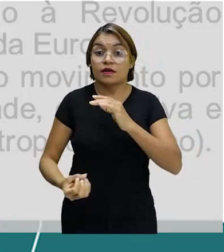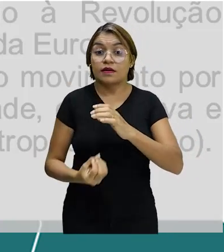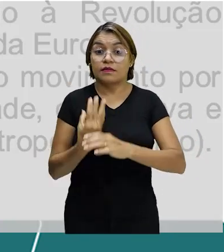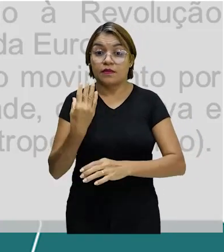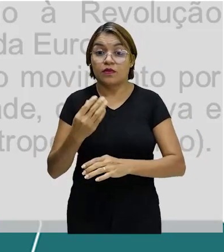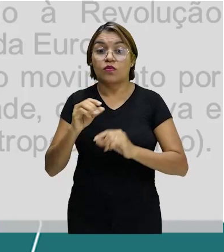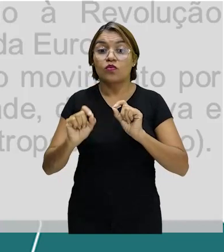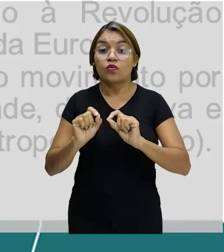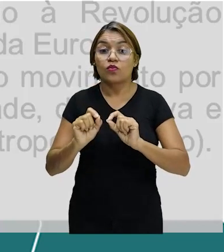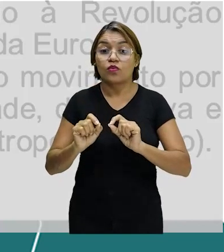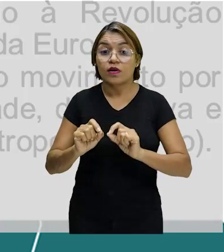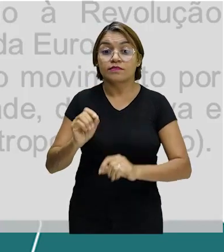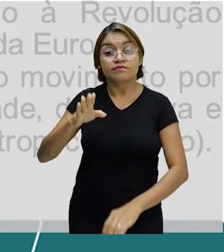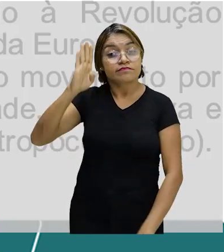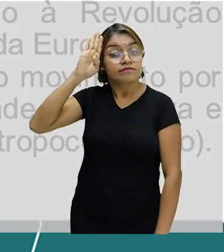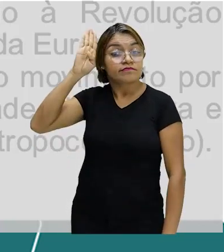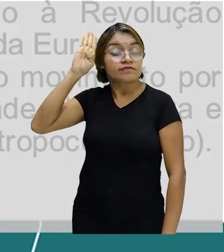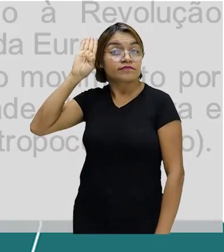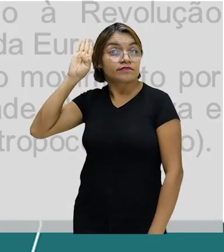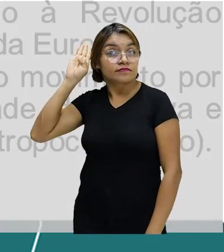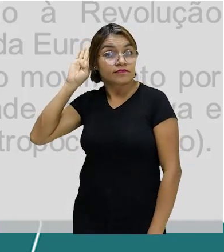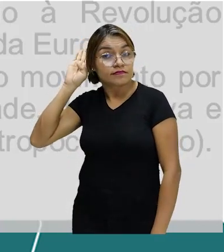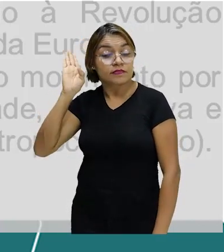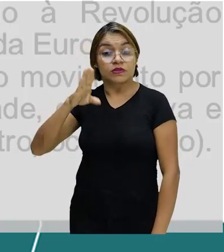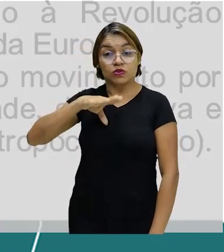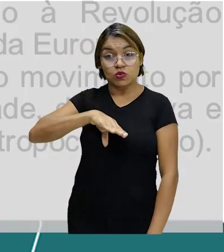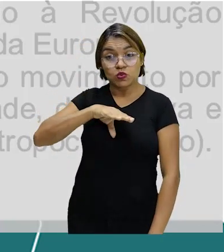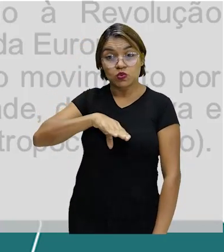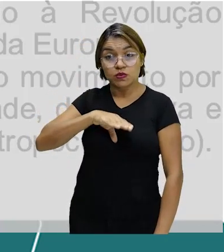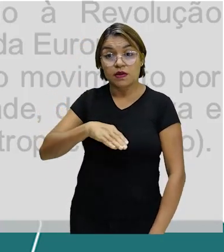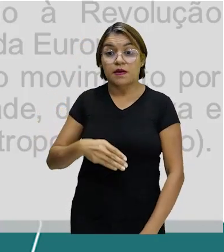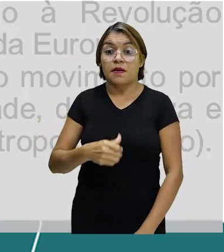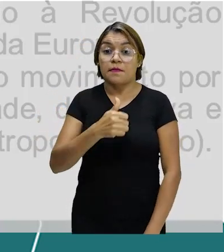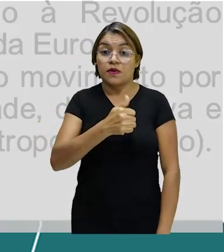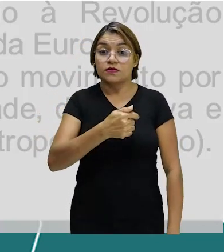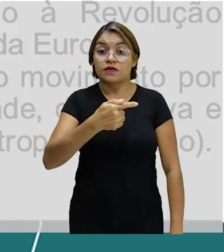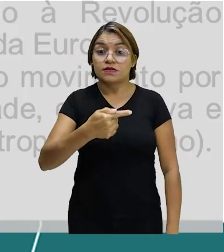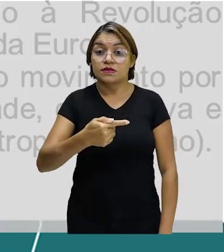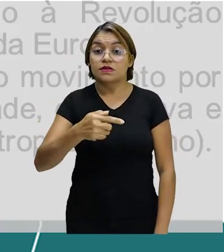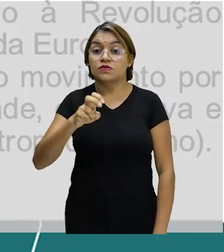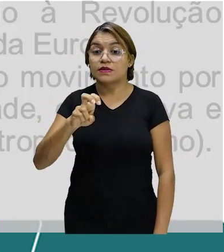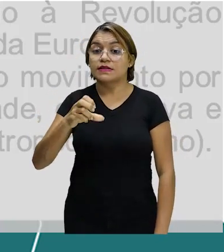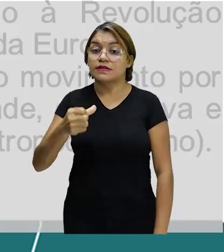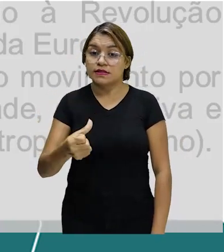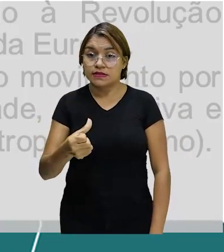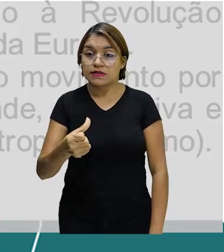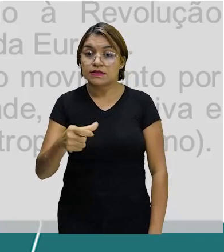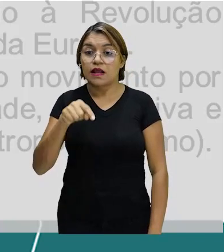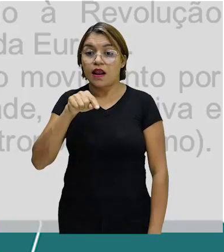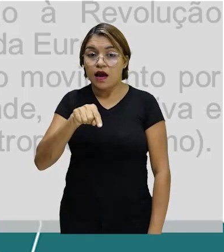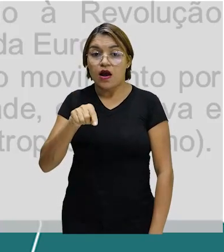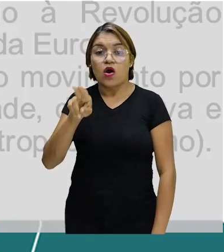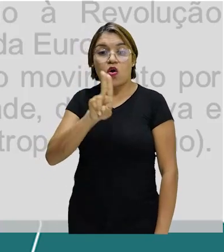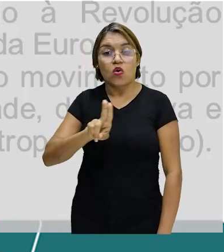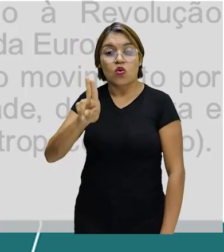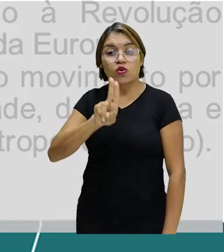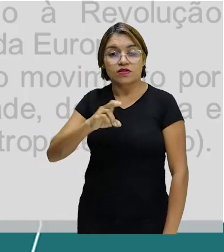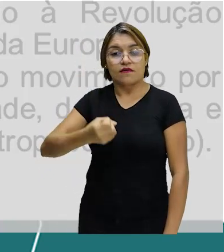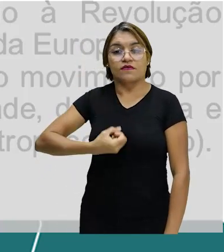Arcádia Lusitânia no ano de 1756, entidade utilizada para expressar as artes de cada